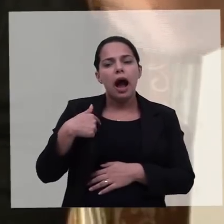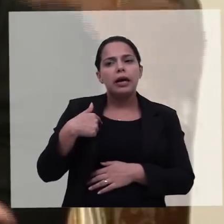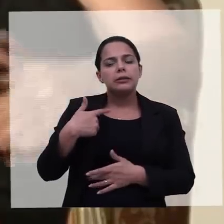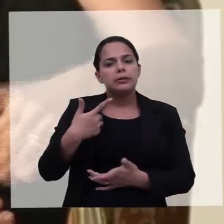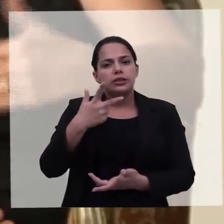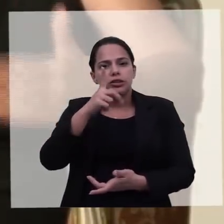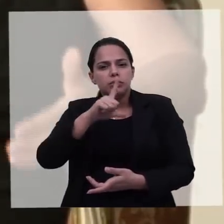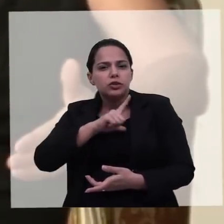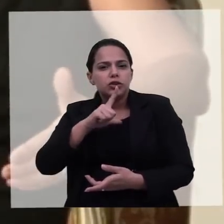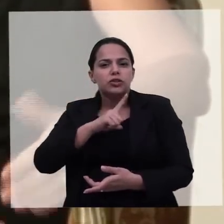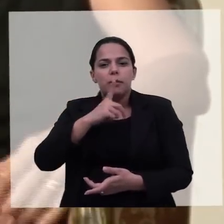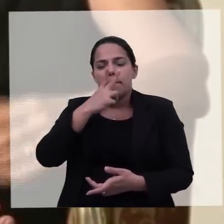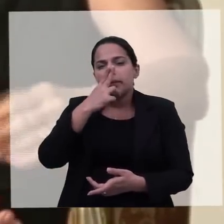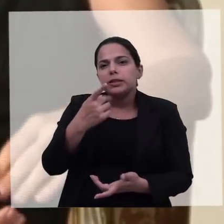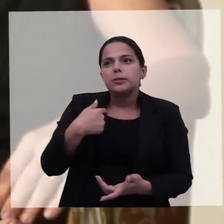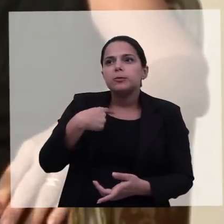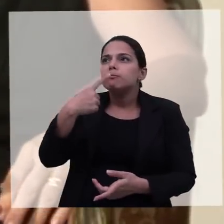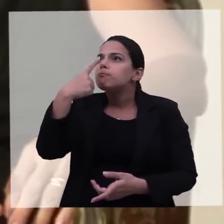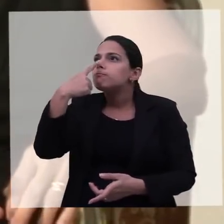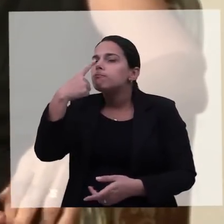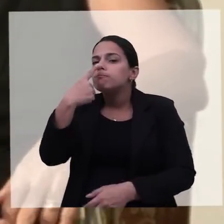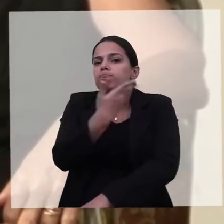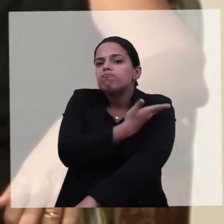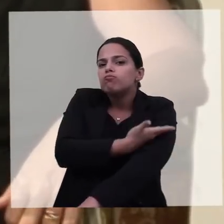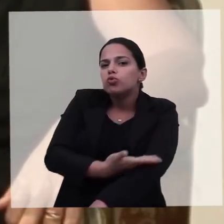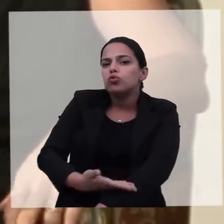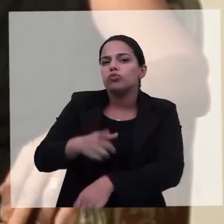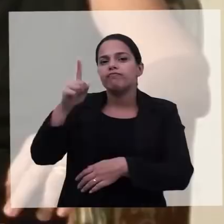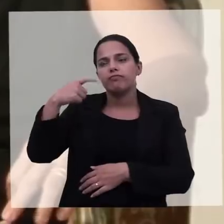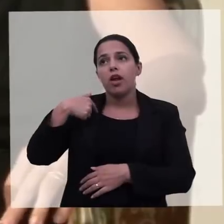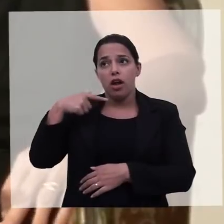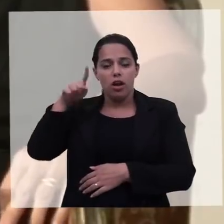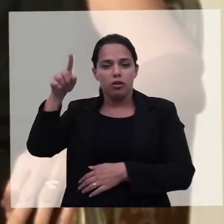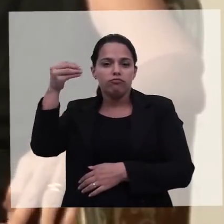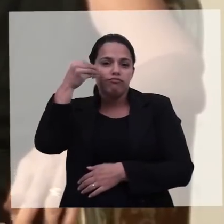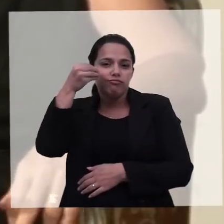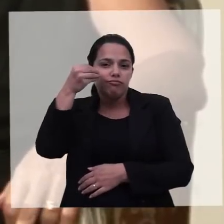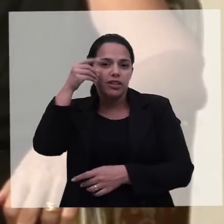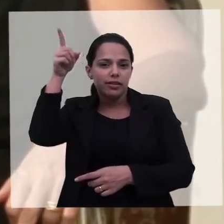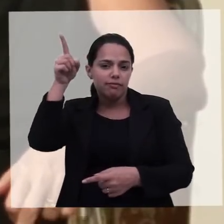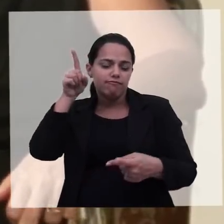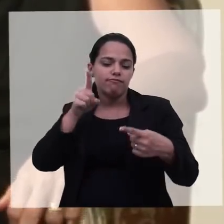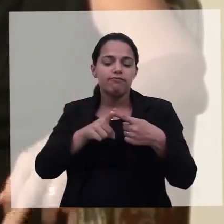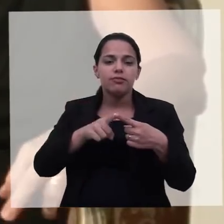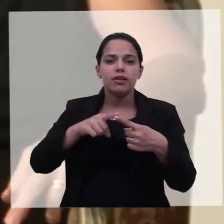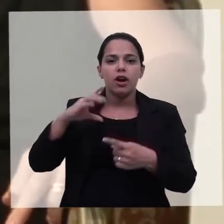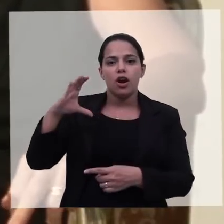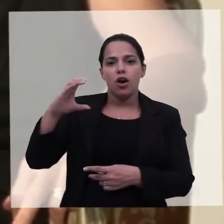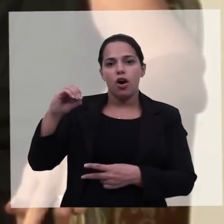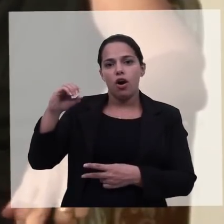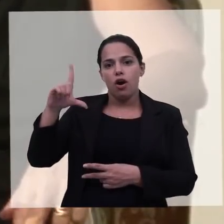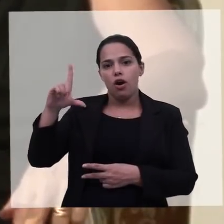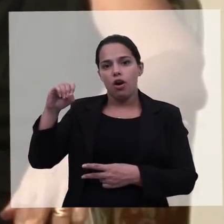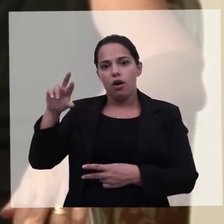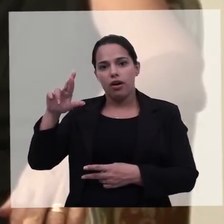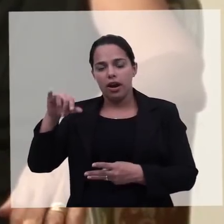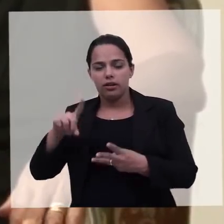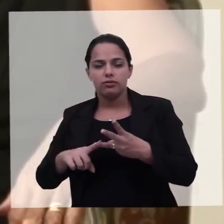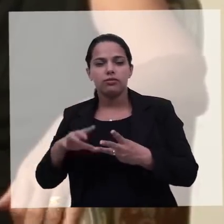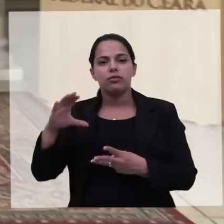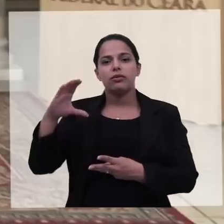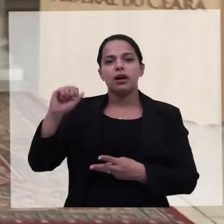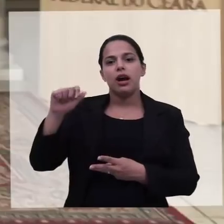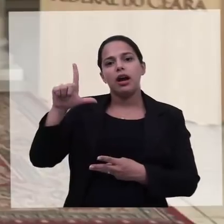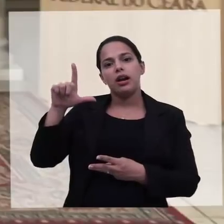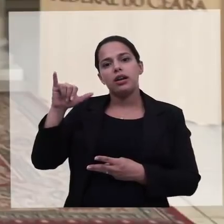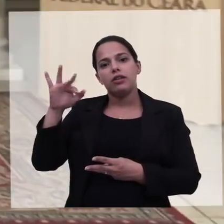né? E então existia isso, mas mesmo assim eu apliquei para a Universidade do Arizona, apliquei para Colorado e para